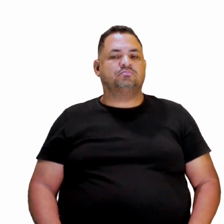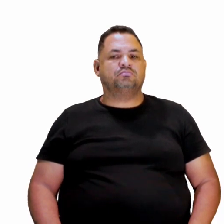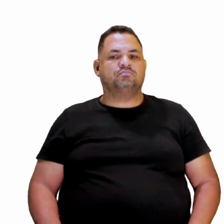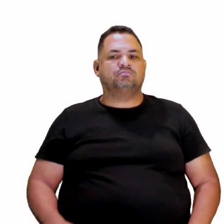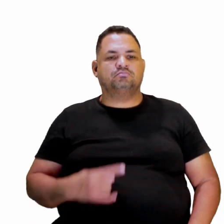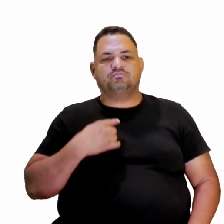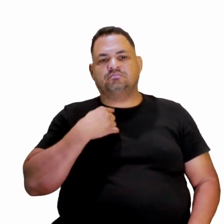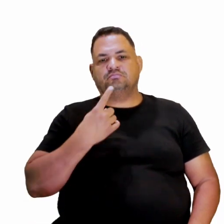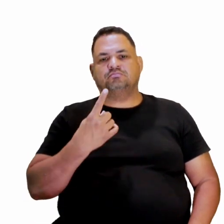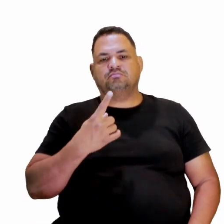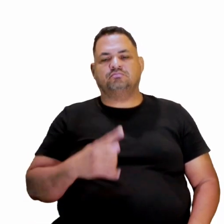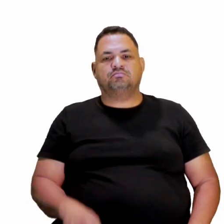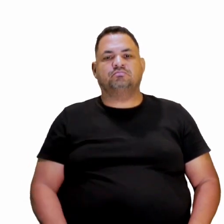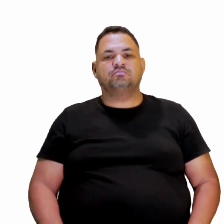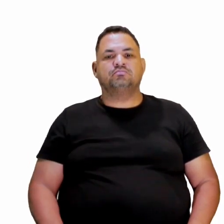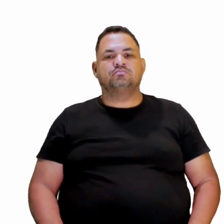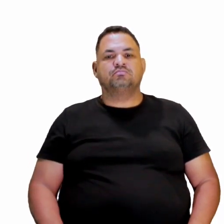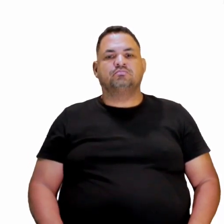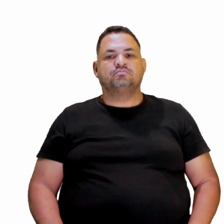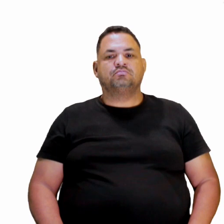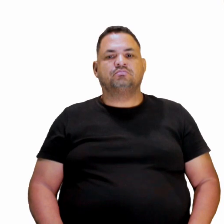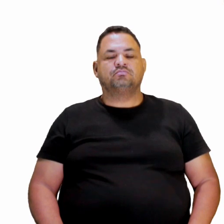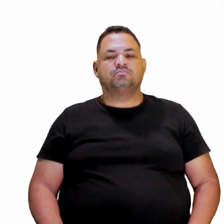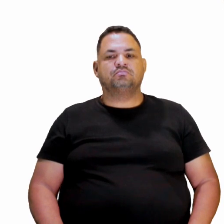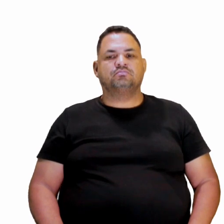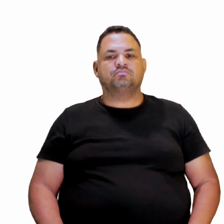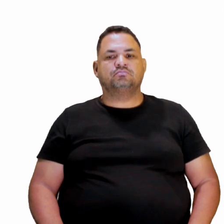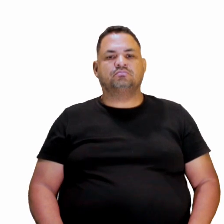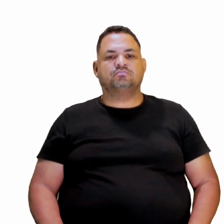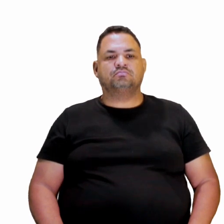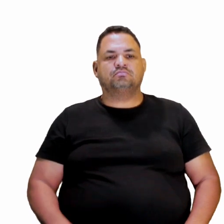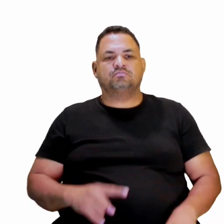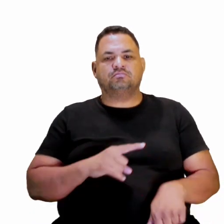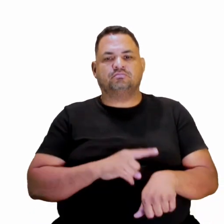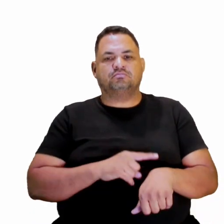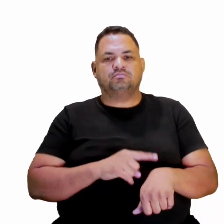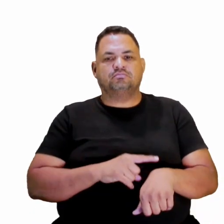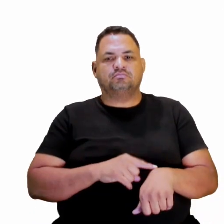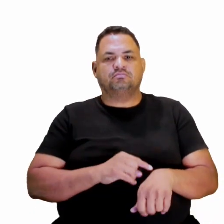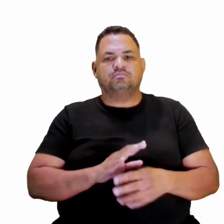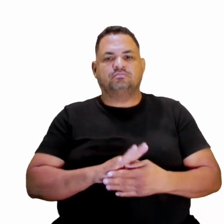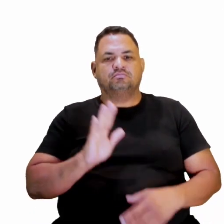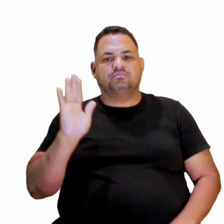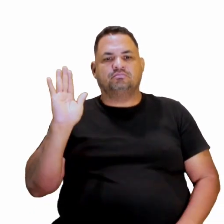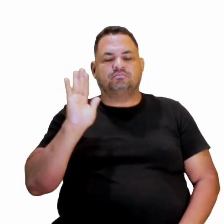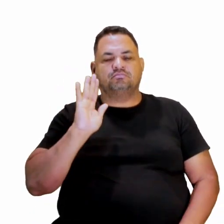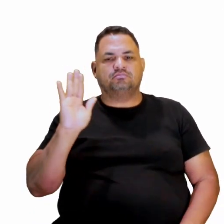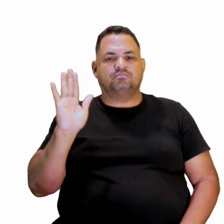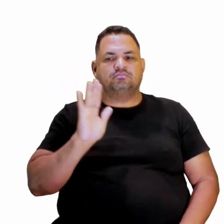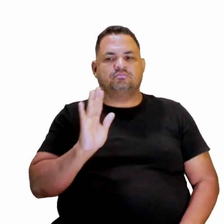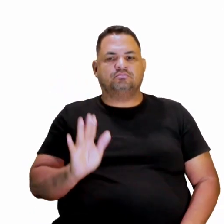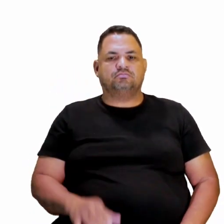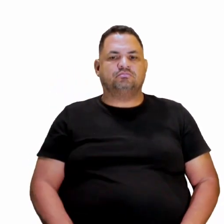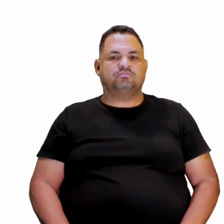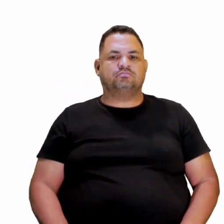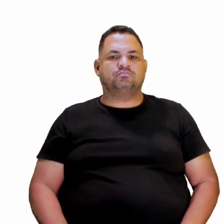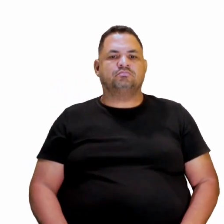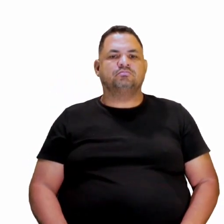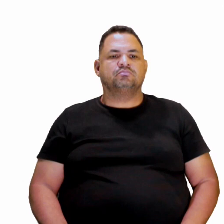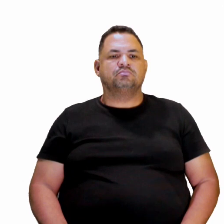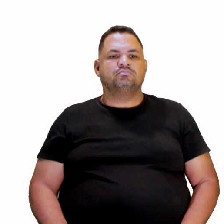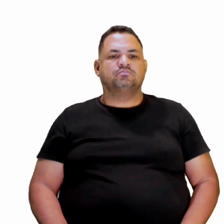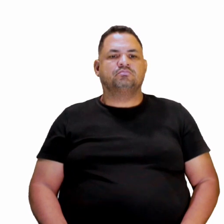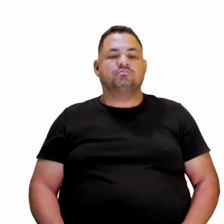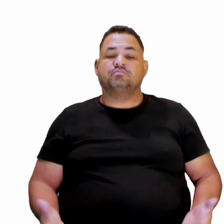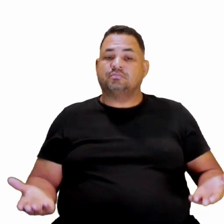infelizmente, the time to say goodbye is arriving. A hora de dizer adeus, né? Tchau, tchau,